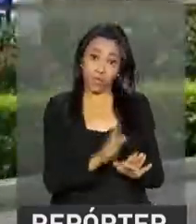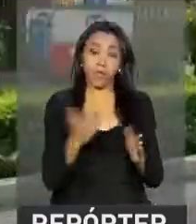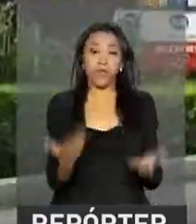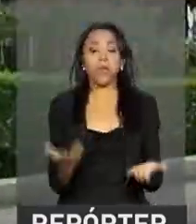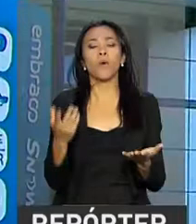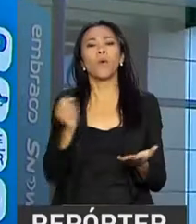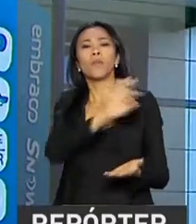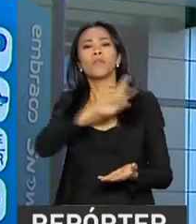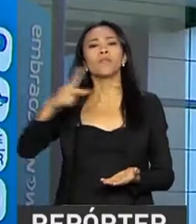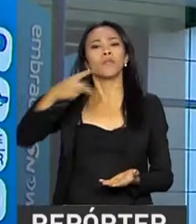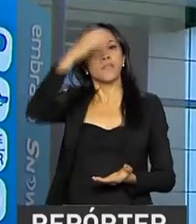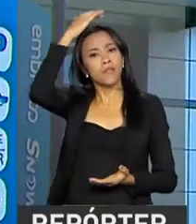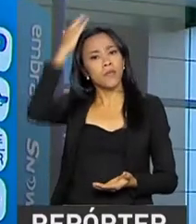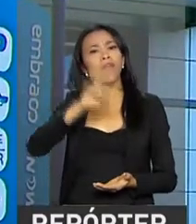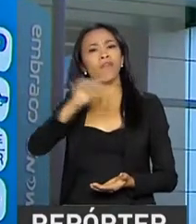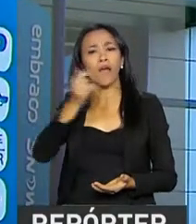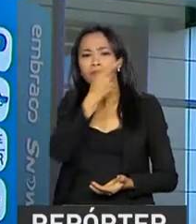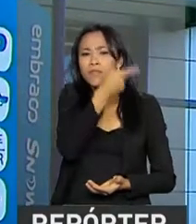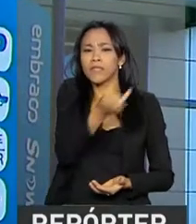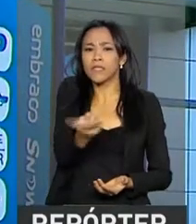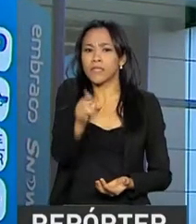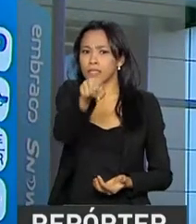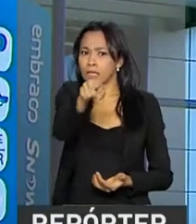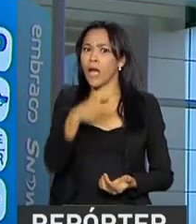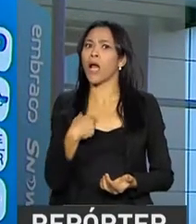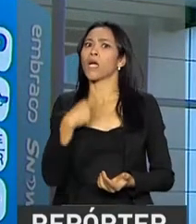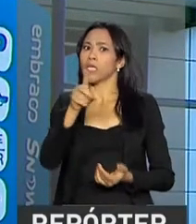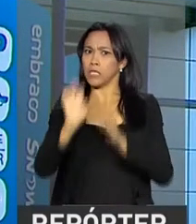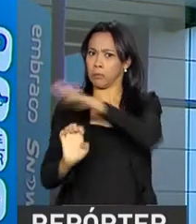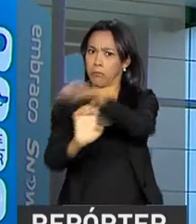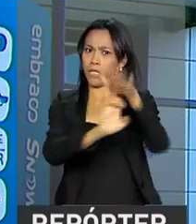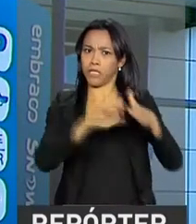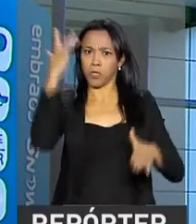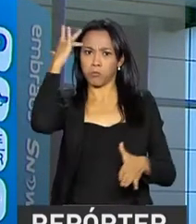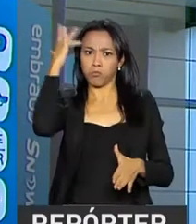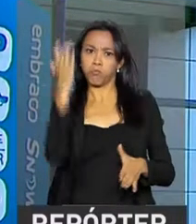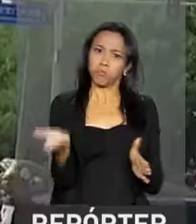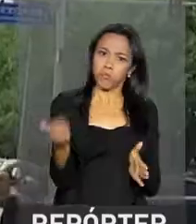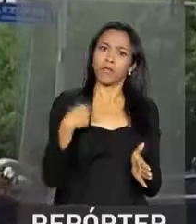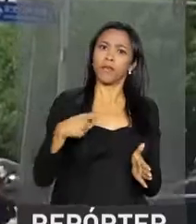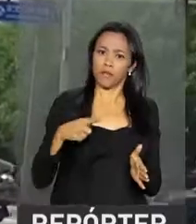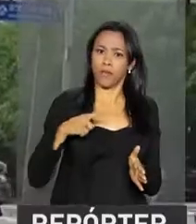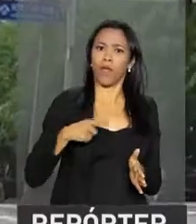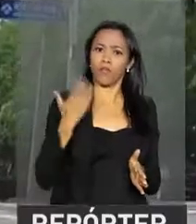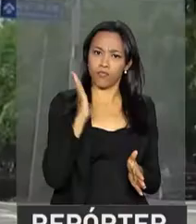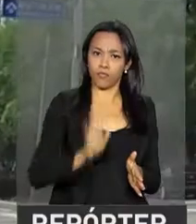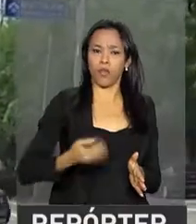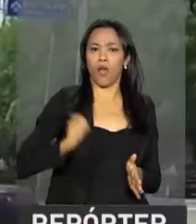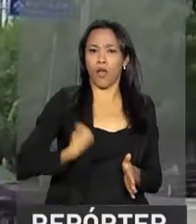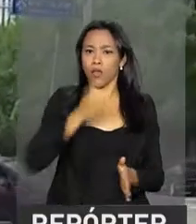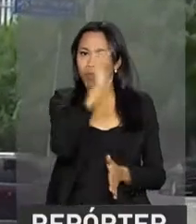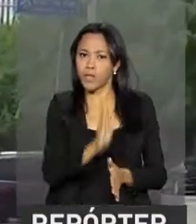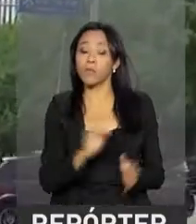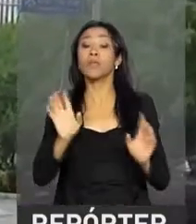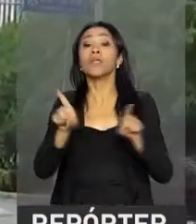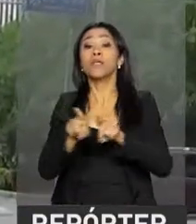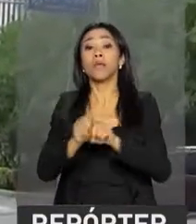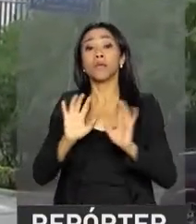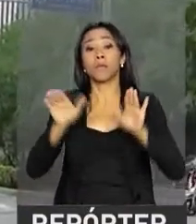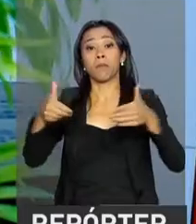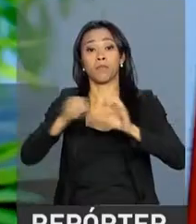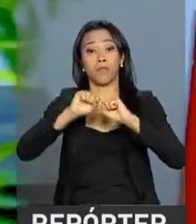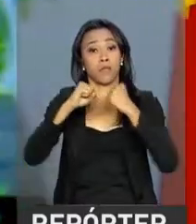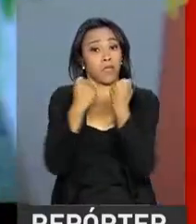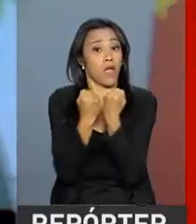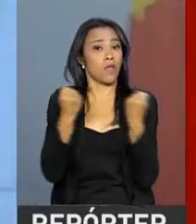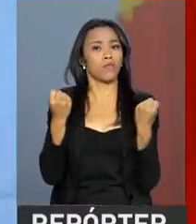esse é o tema deve visitar a sede de multinacionais chinesas que atuam no brasil e participar de um seminário sobre oportunidades de